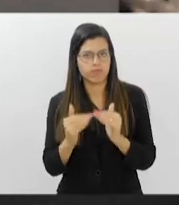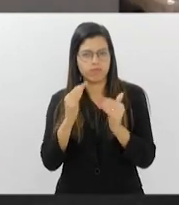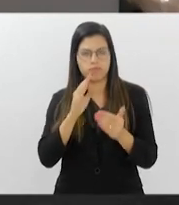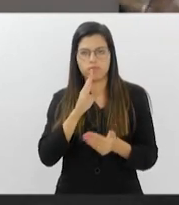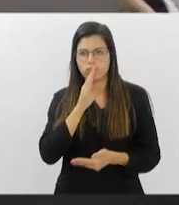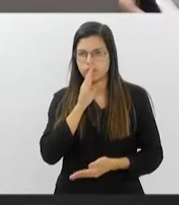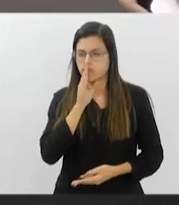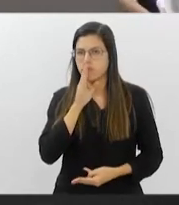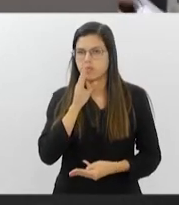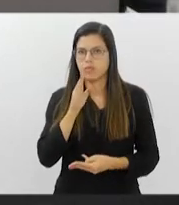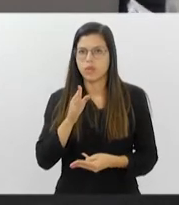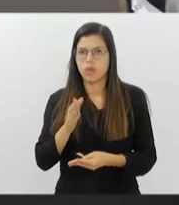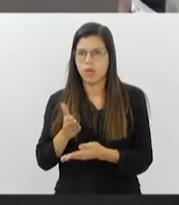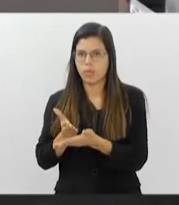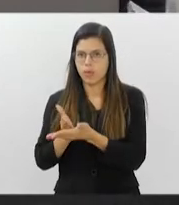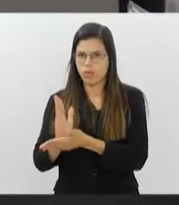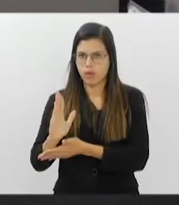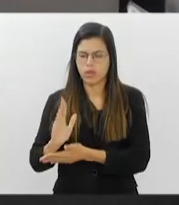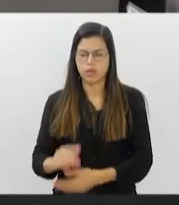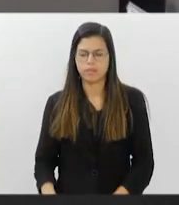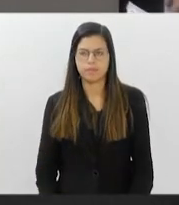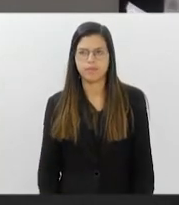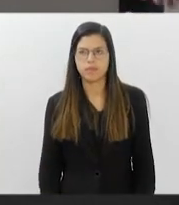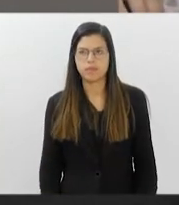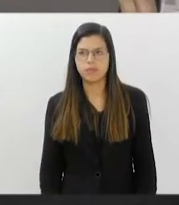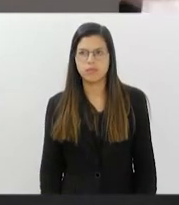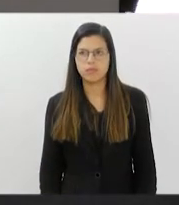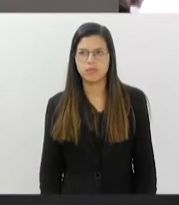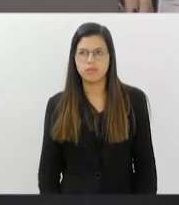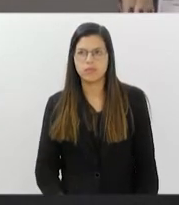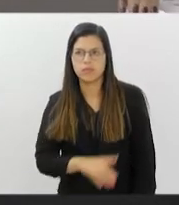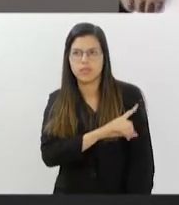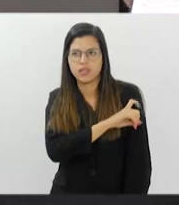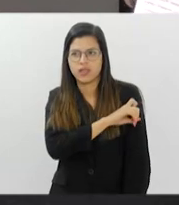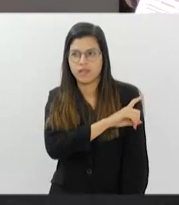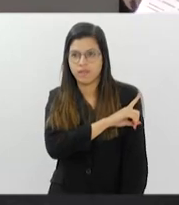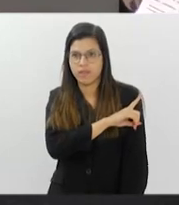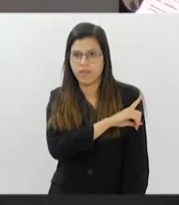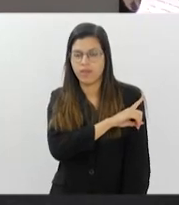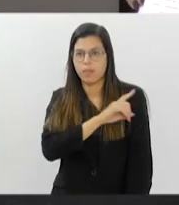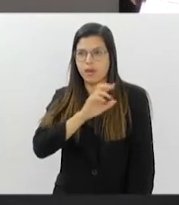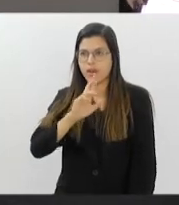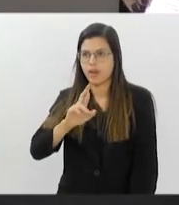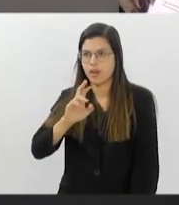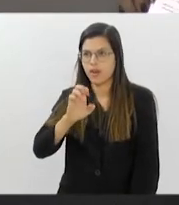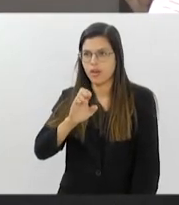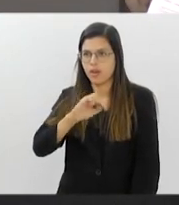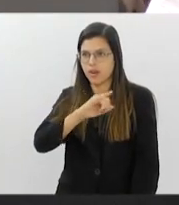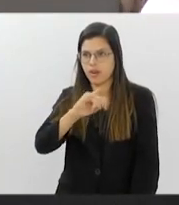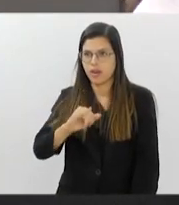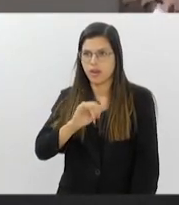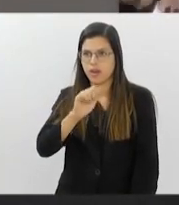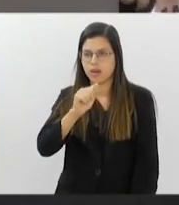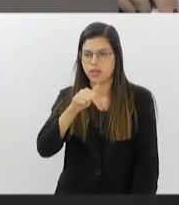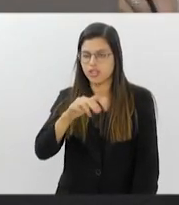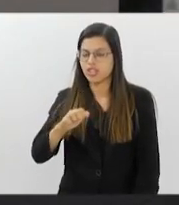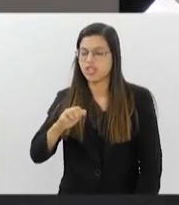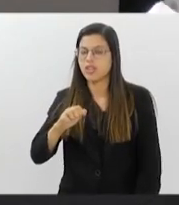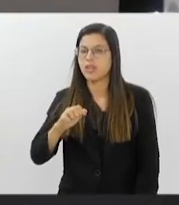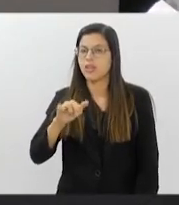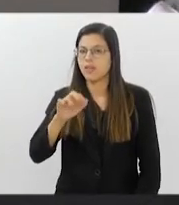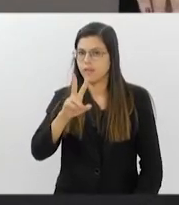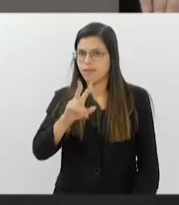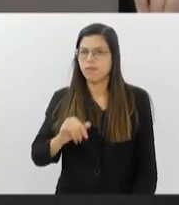acordam permaneçam como estão, aprovado. Aliás, a enfermeira Rejane vai virar deputada federal. A